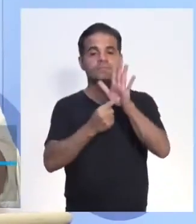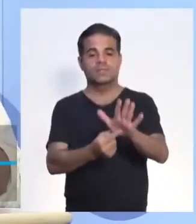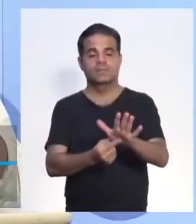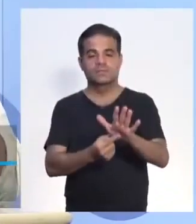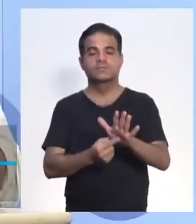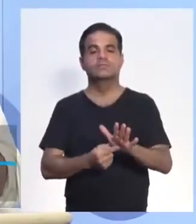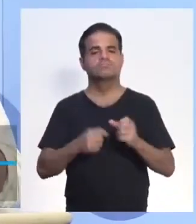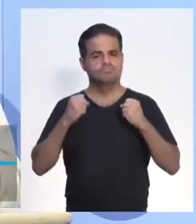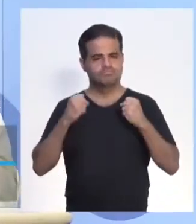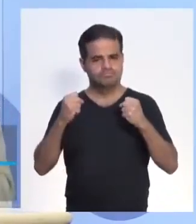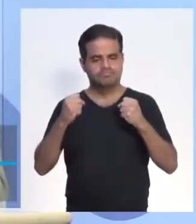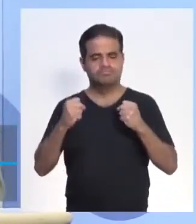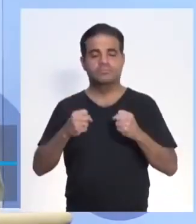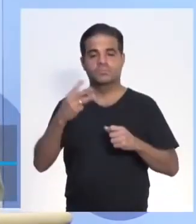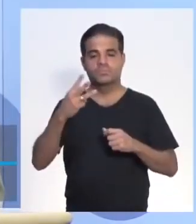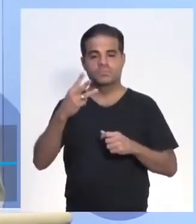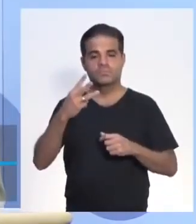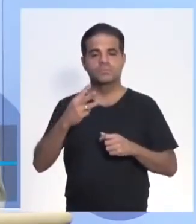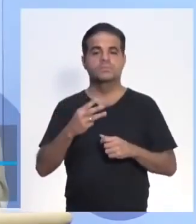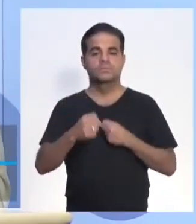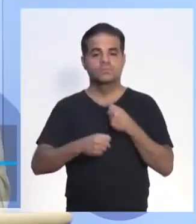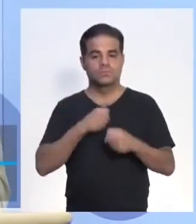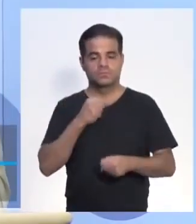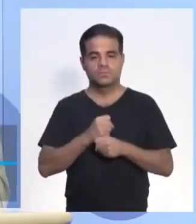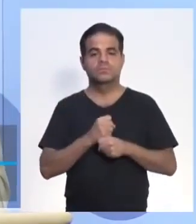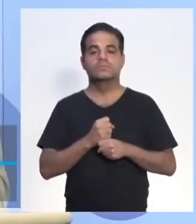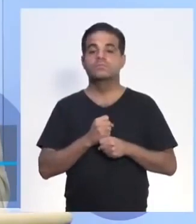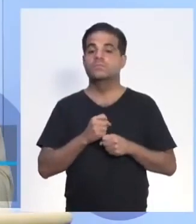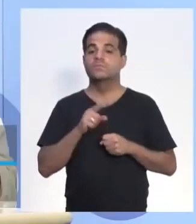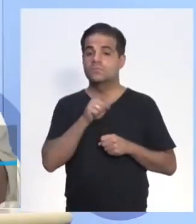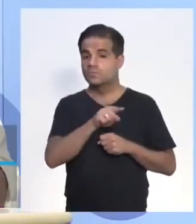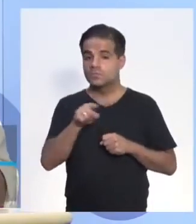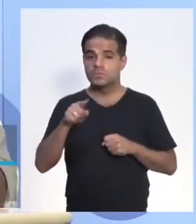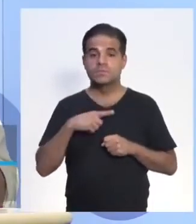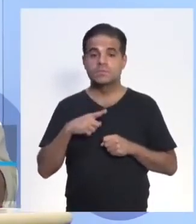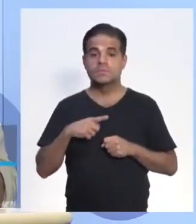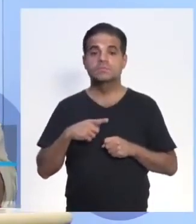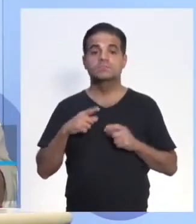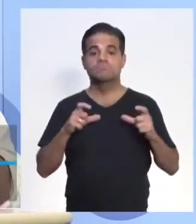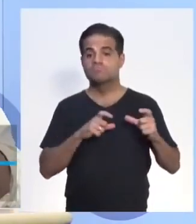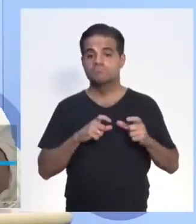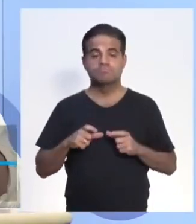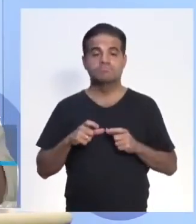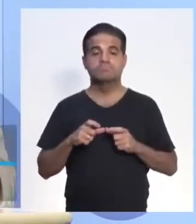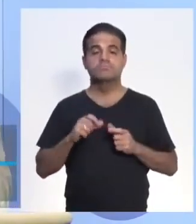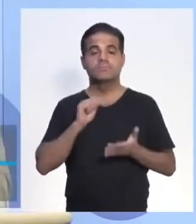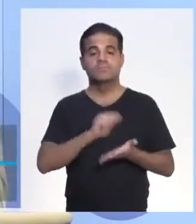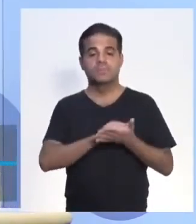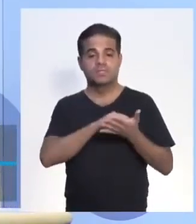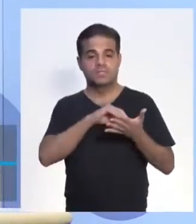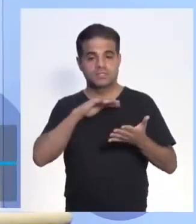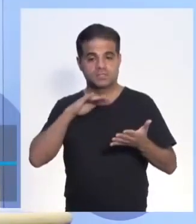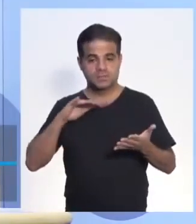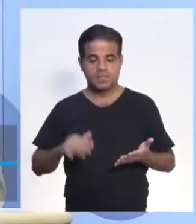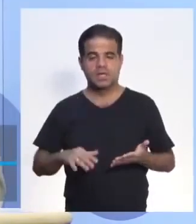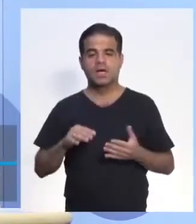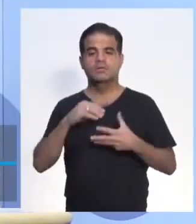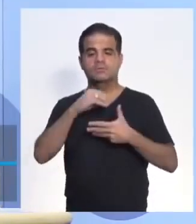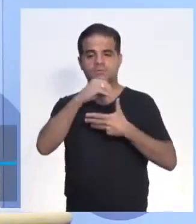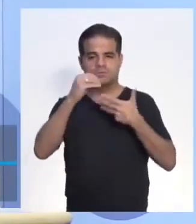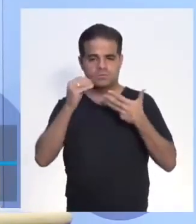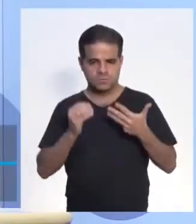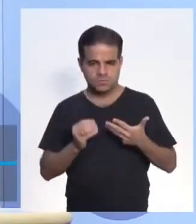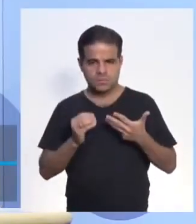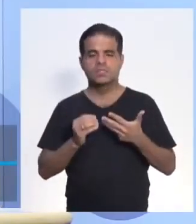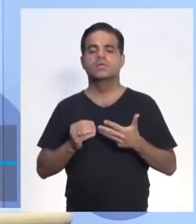com força no terceiro ano do ensino médio, onde vocês terão aí atividades aí do Enem,